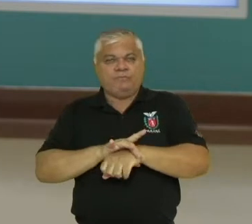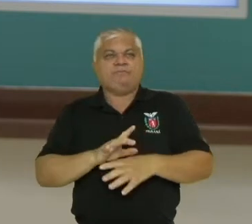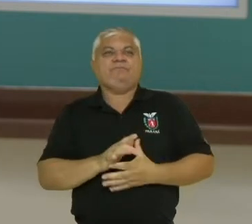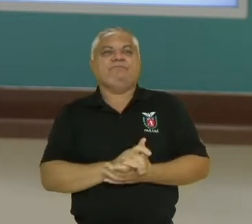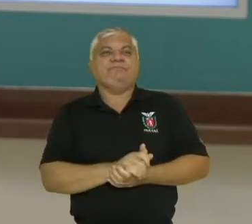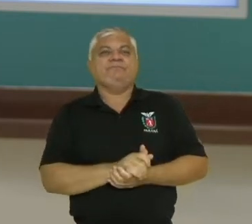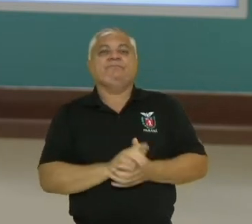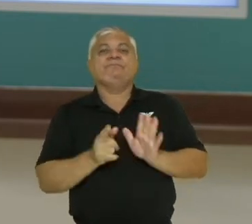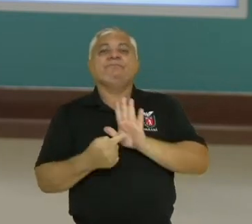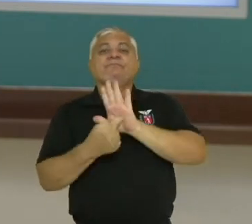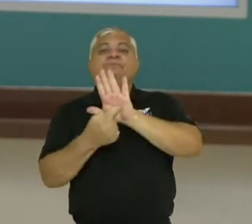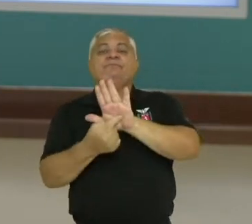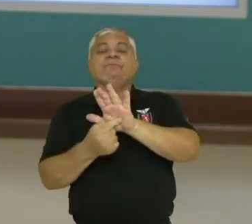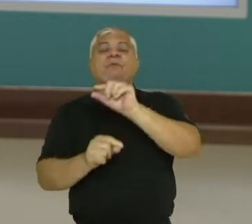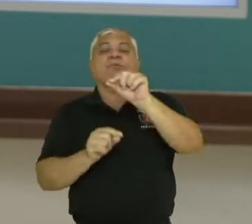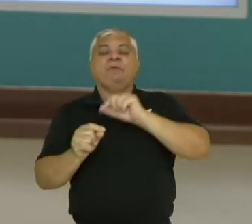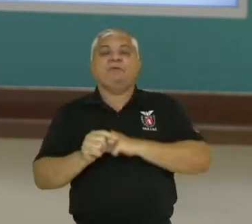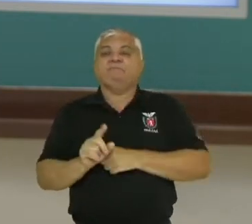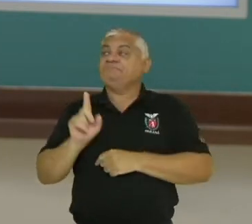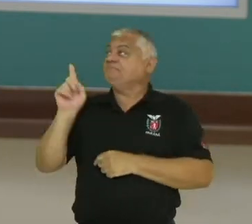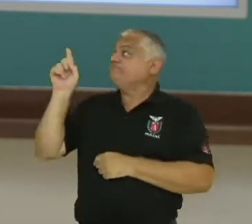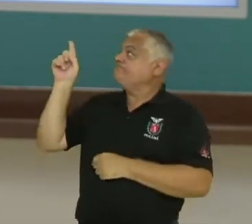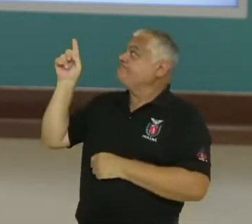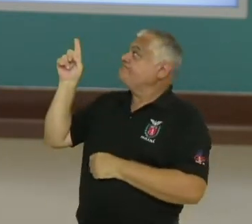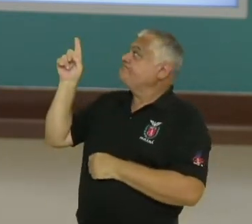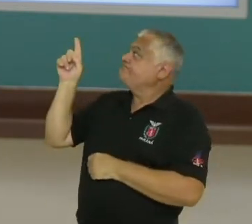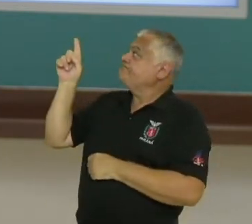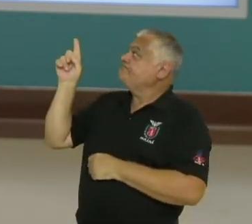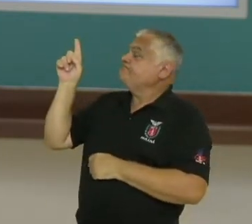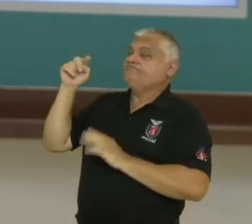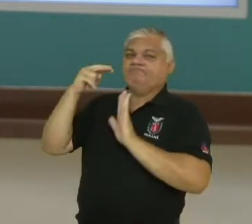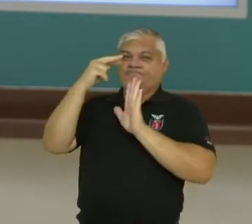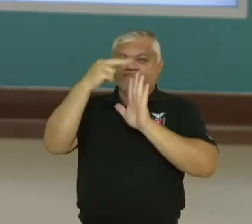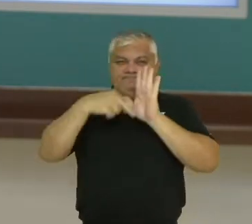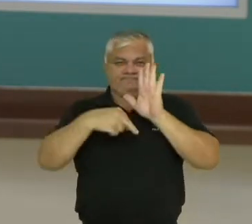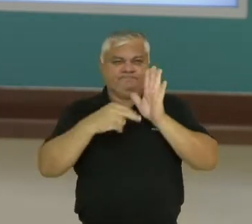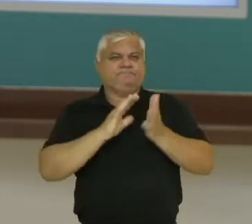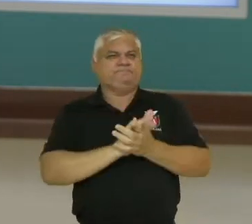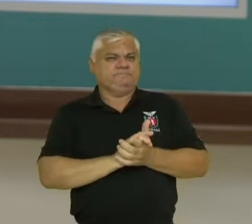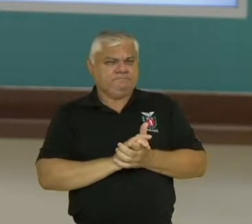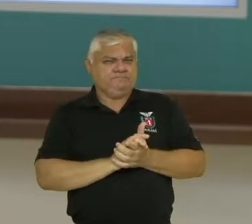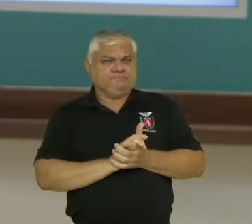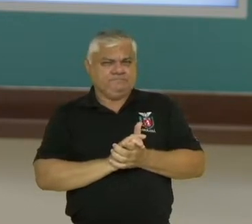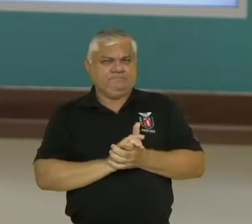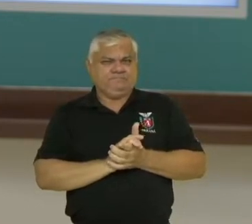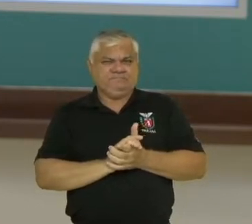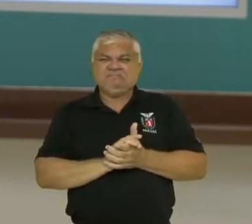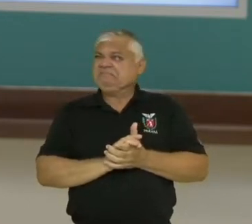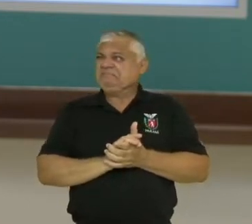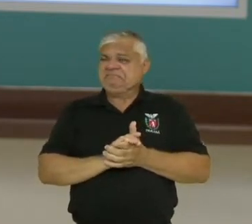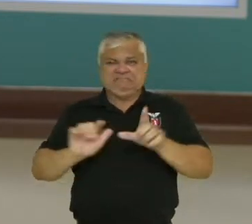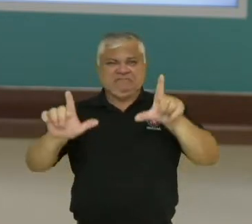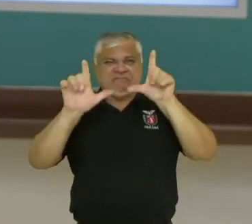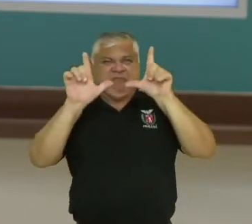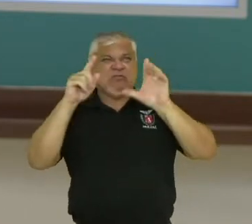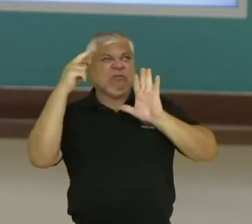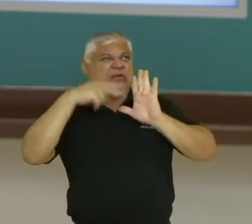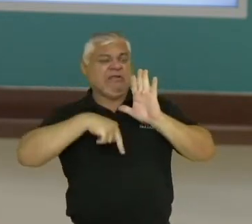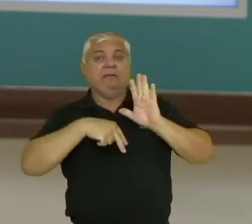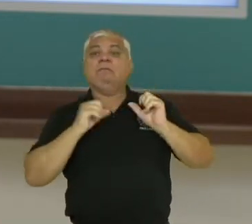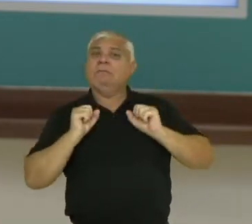eu apresento a nossa imagem para a gente fazer a leitura. Leitura de imagem, Fabiano? Pode? Claro que